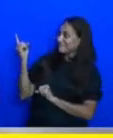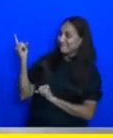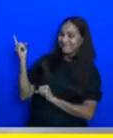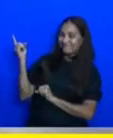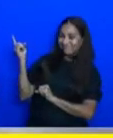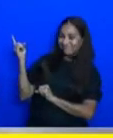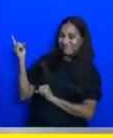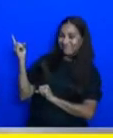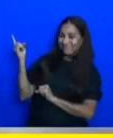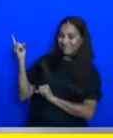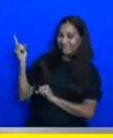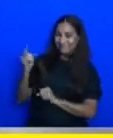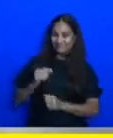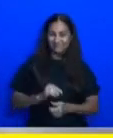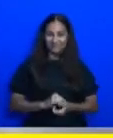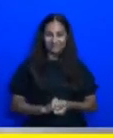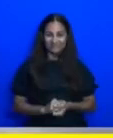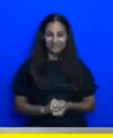LED.